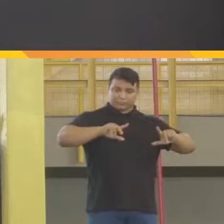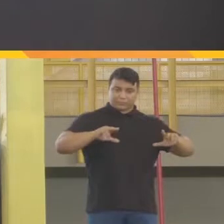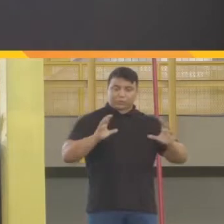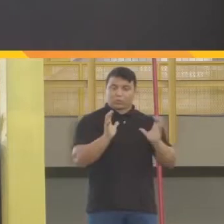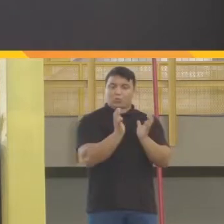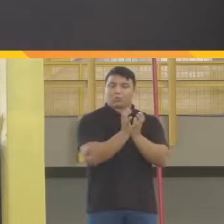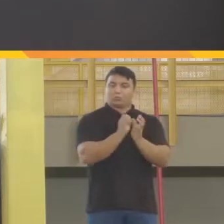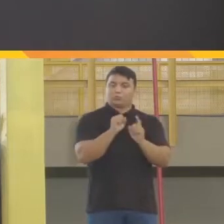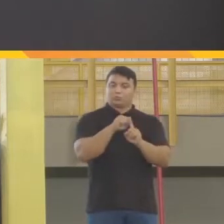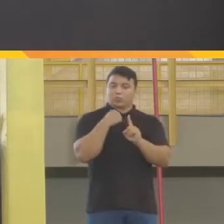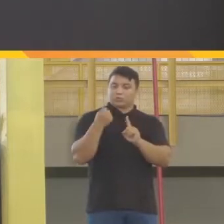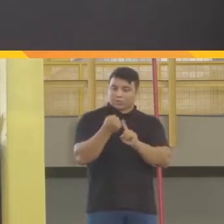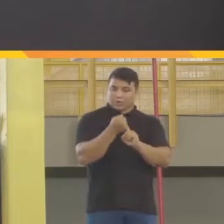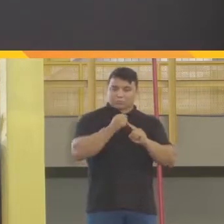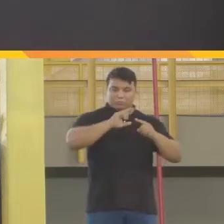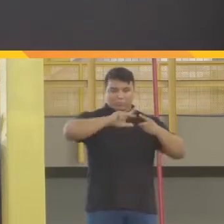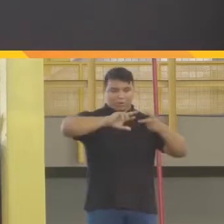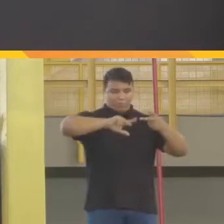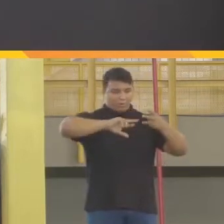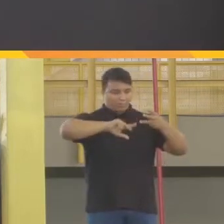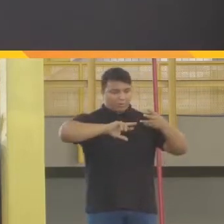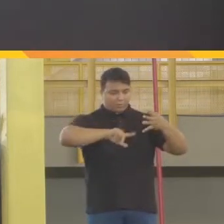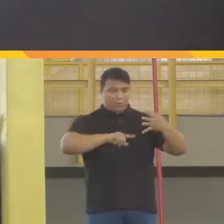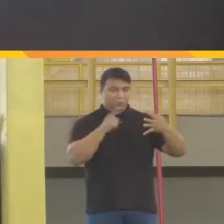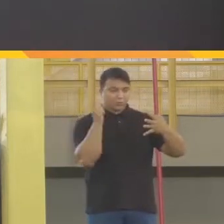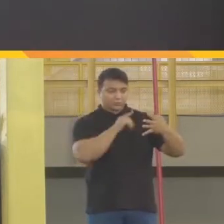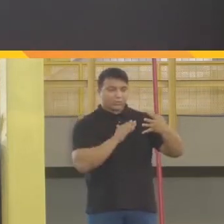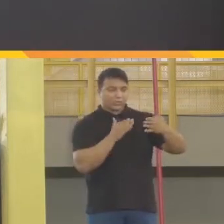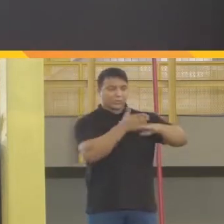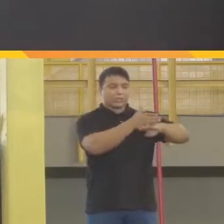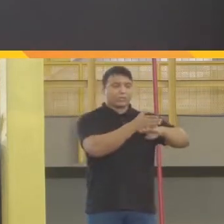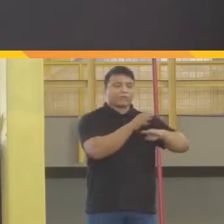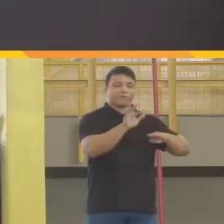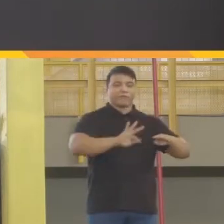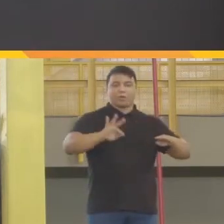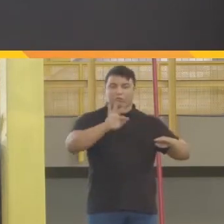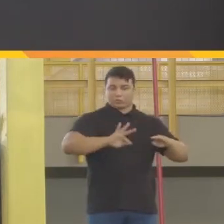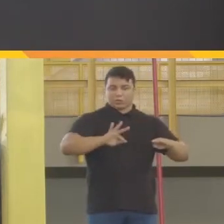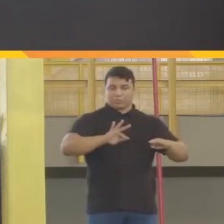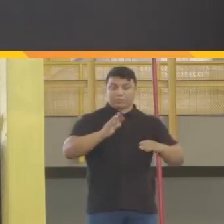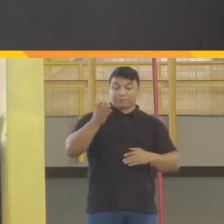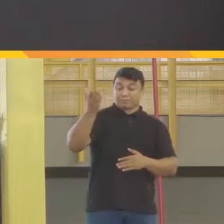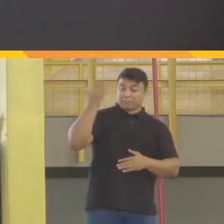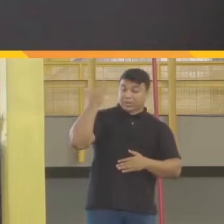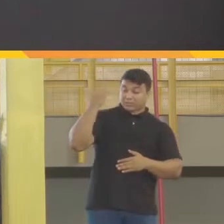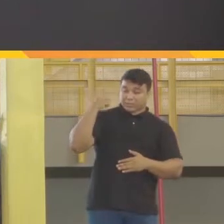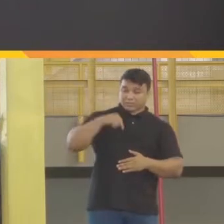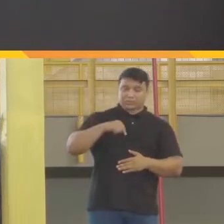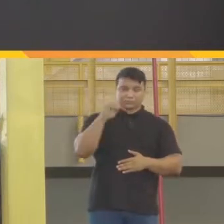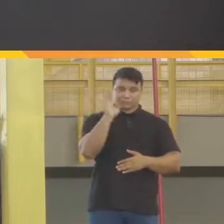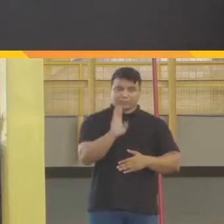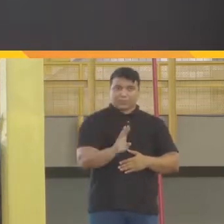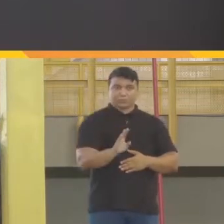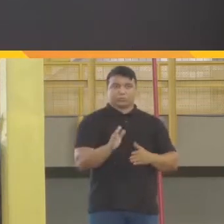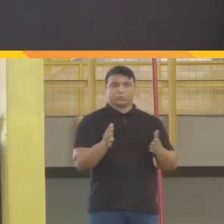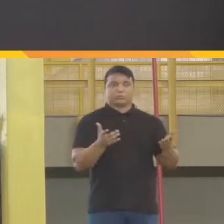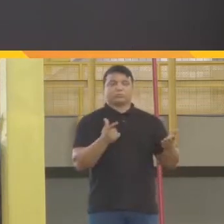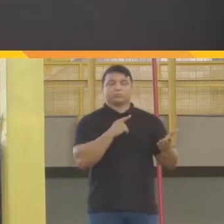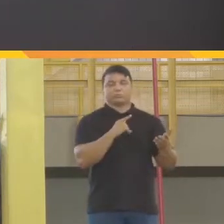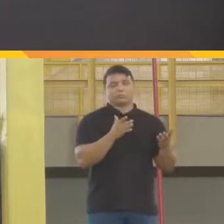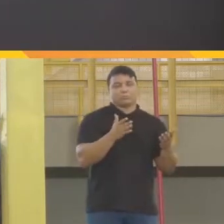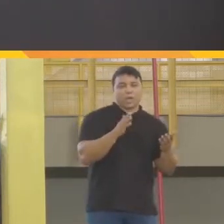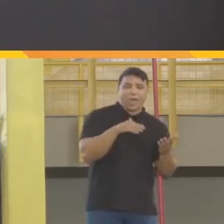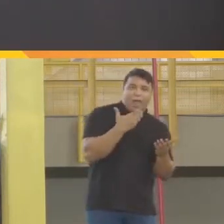camadas sociais tenham acesso a uma educação de qualidade. Houve um tempo na história desse país, e em